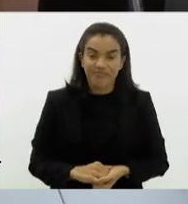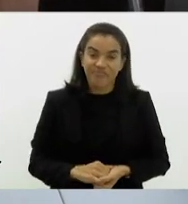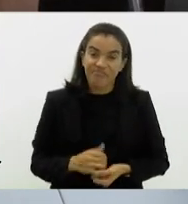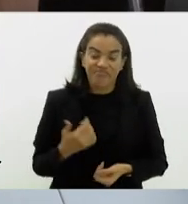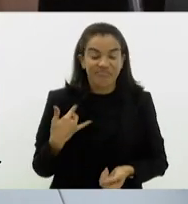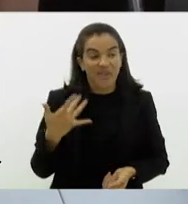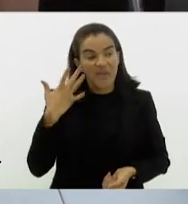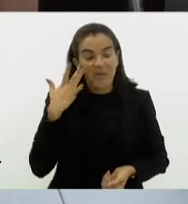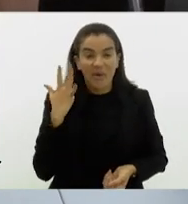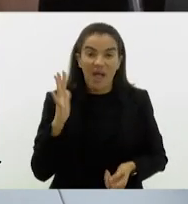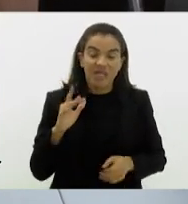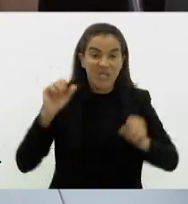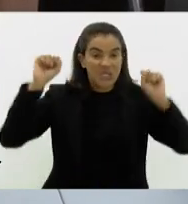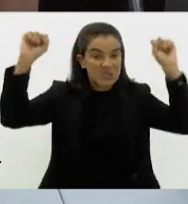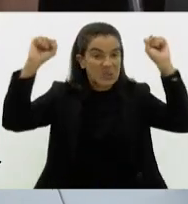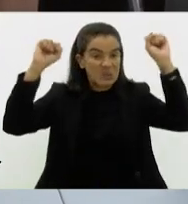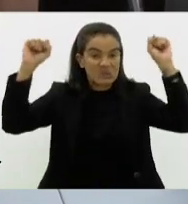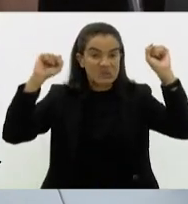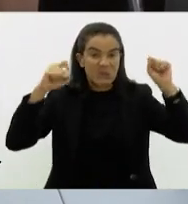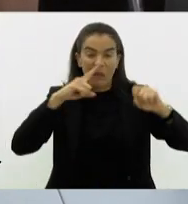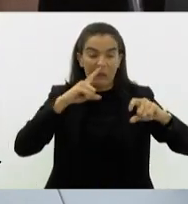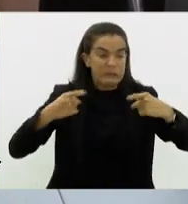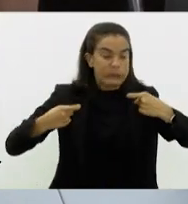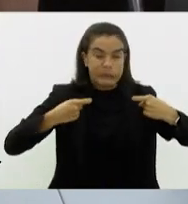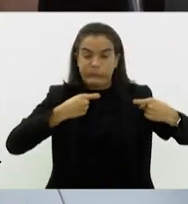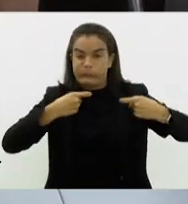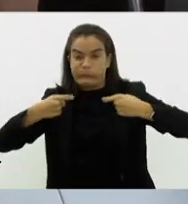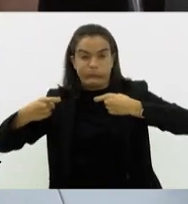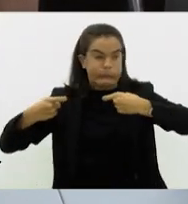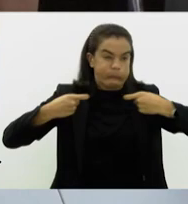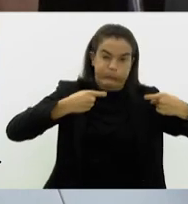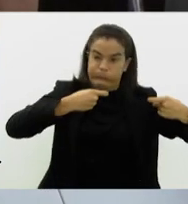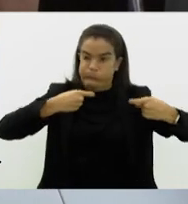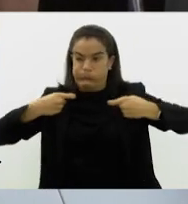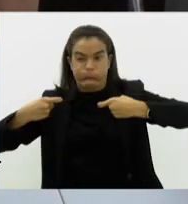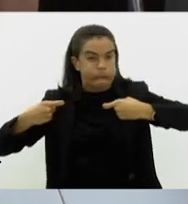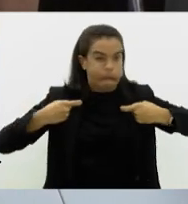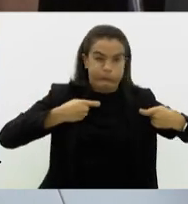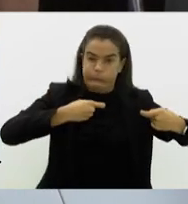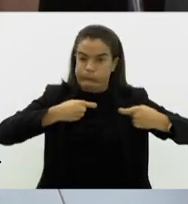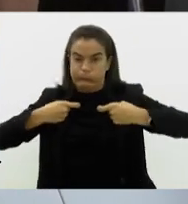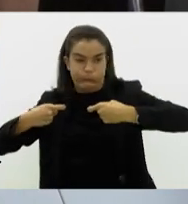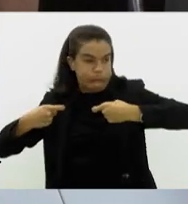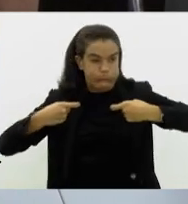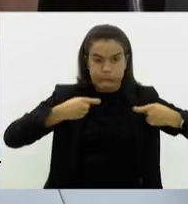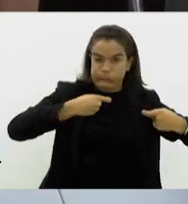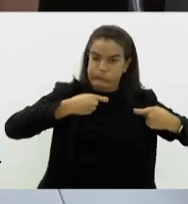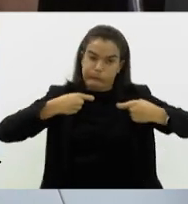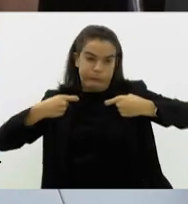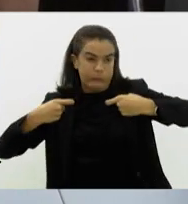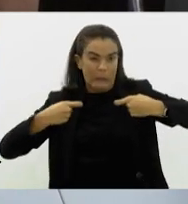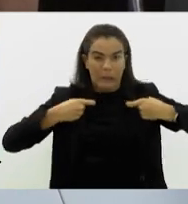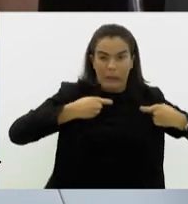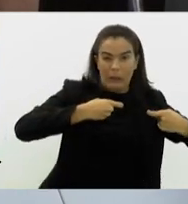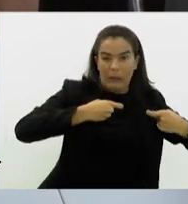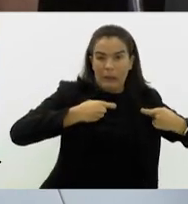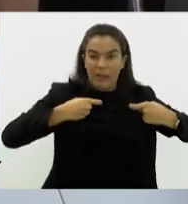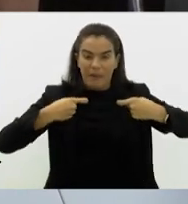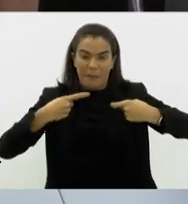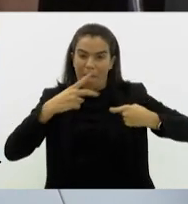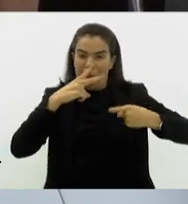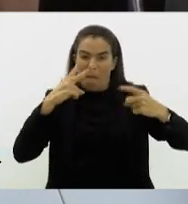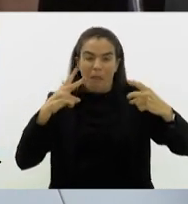fica cada vez as torcidas mais bélicas. Sangue. Aí escorre sangue, outro. Aqueles de pancada. Gritos, aqueles gritos